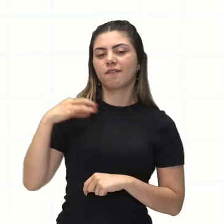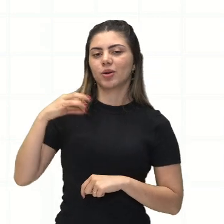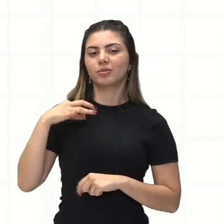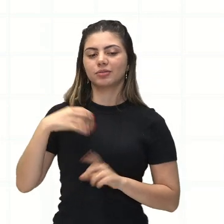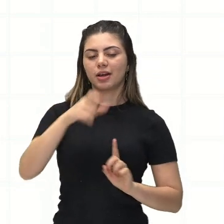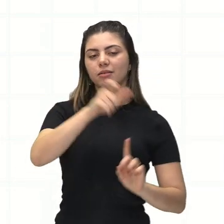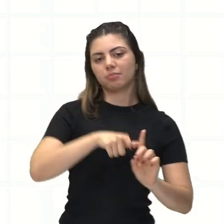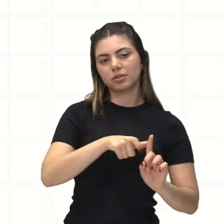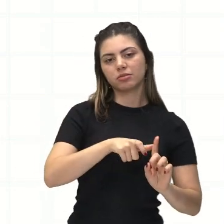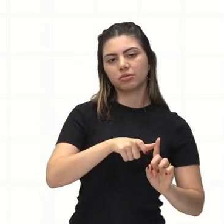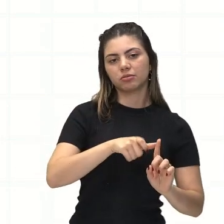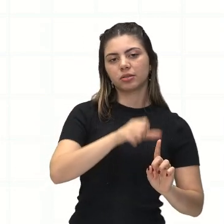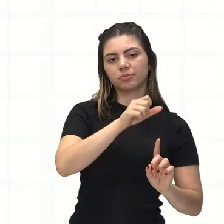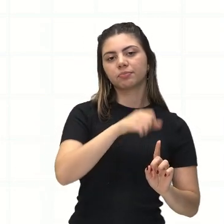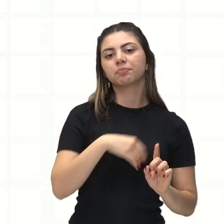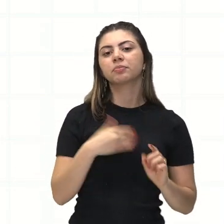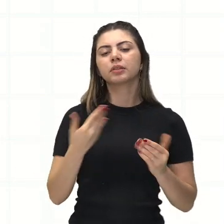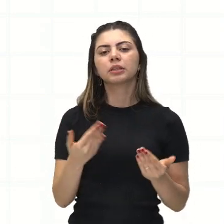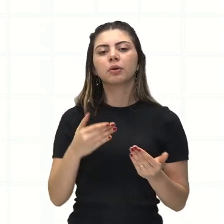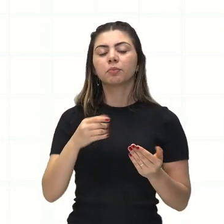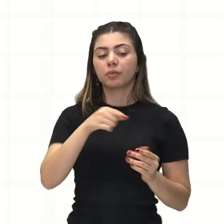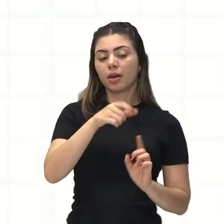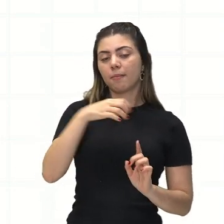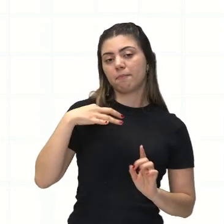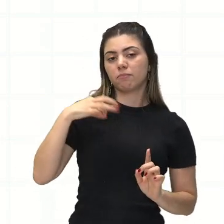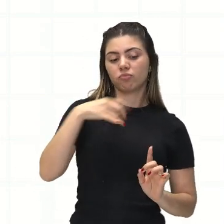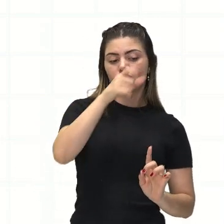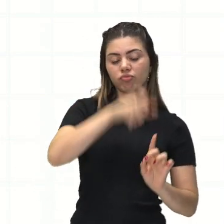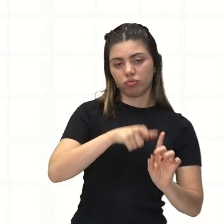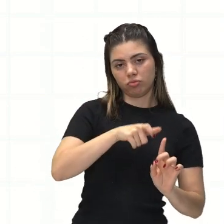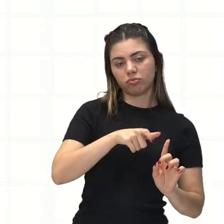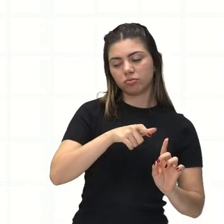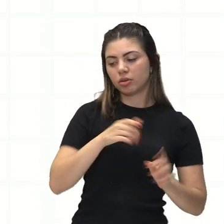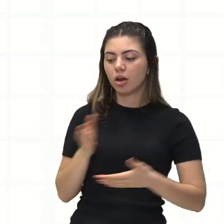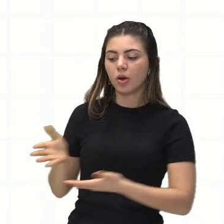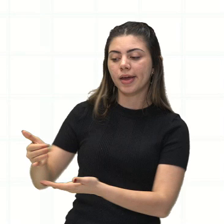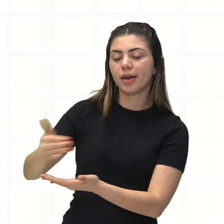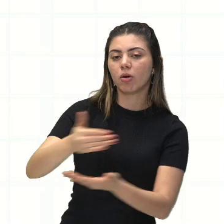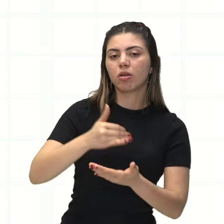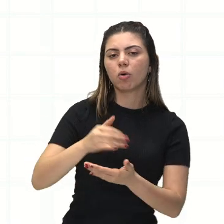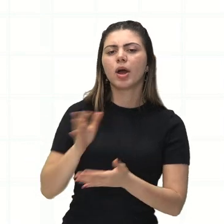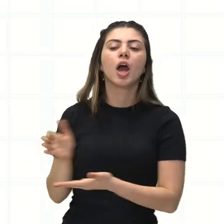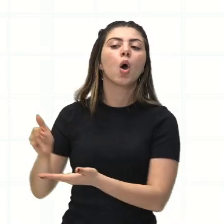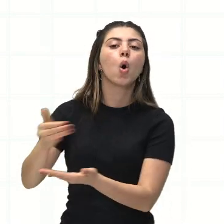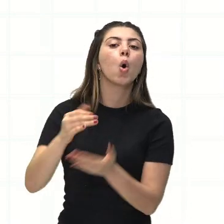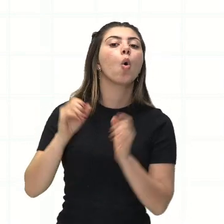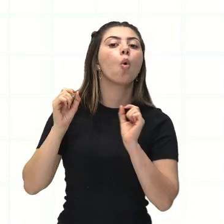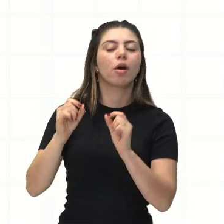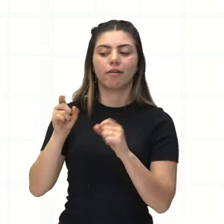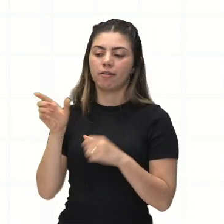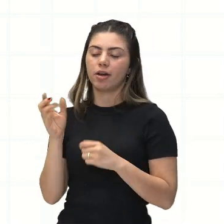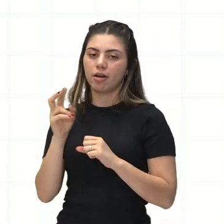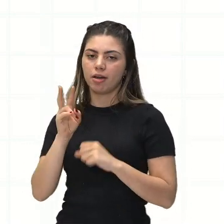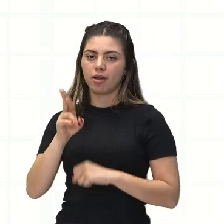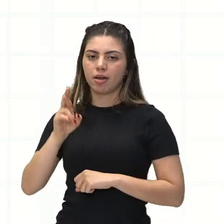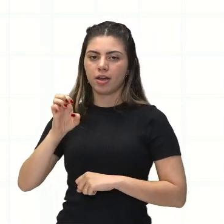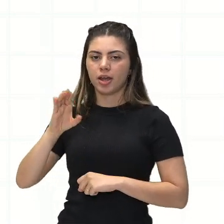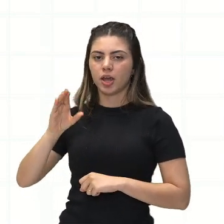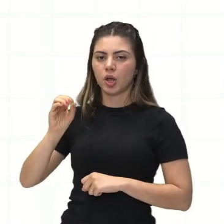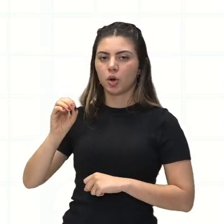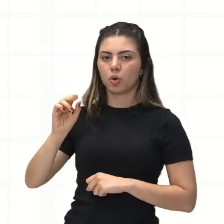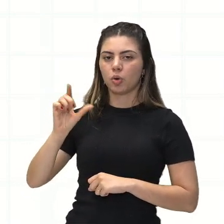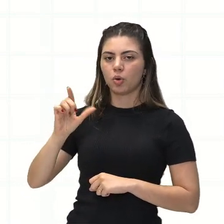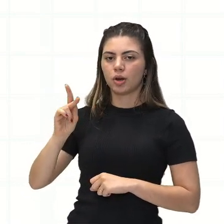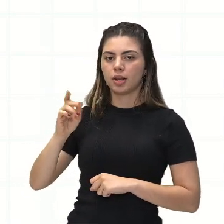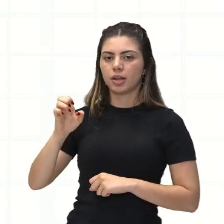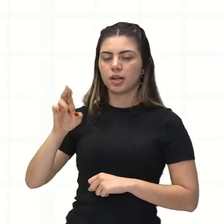sujeito. O voluntário recolheu. Aí eu vou atrás do complemento verbal, porque recolher é o meu verbo. O voluntário recolheu